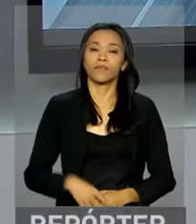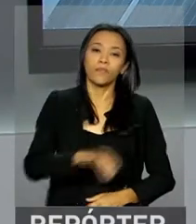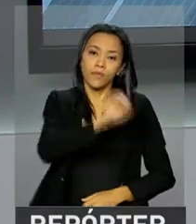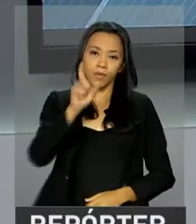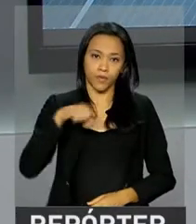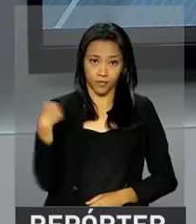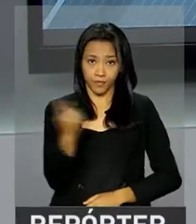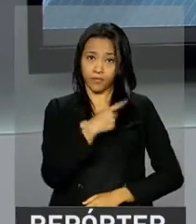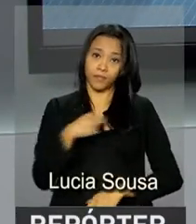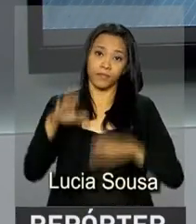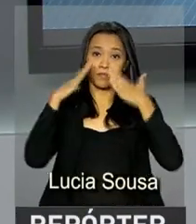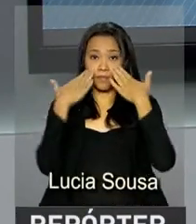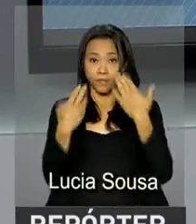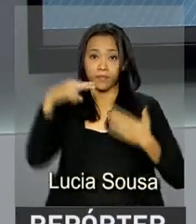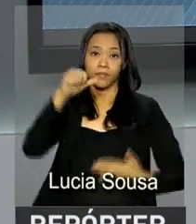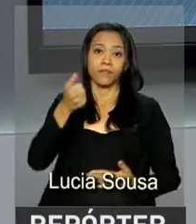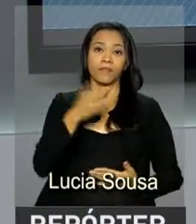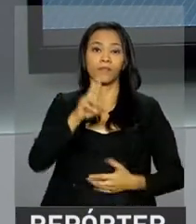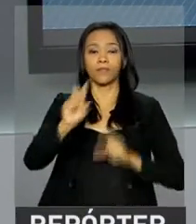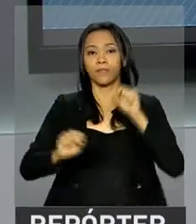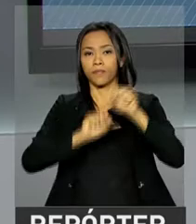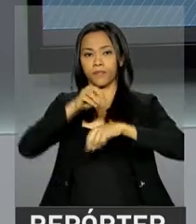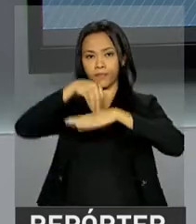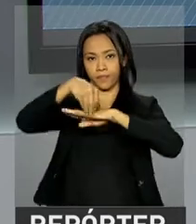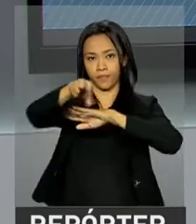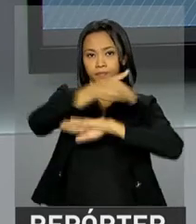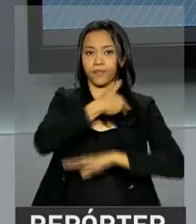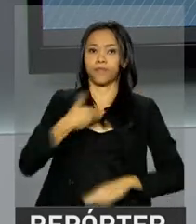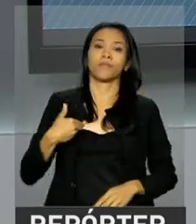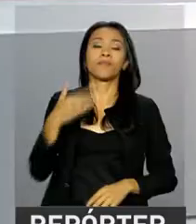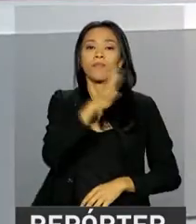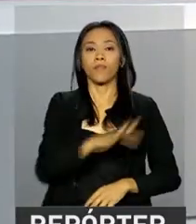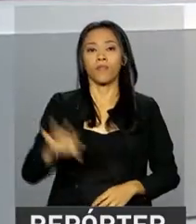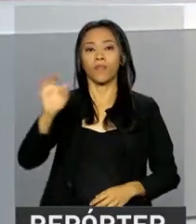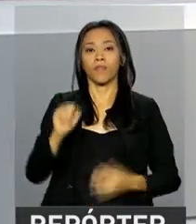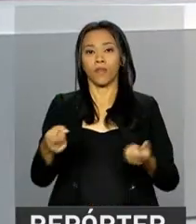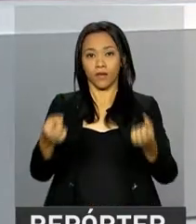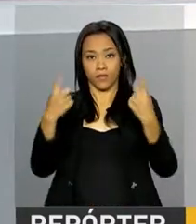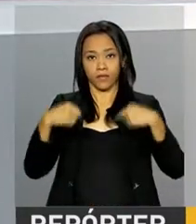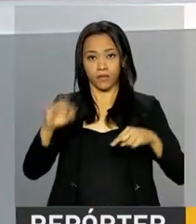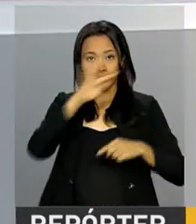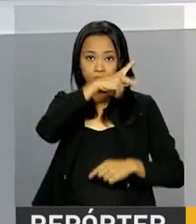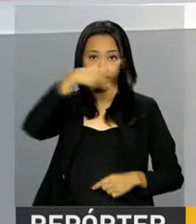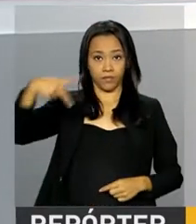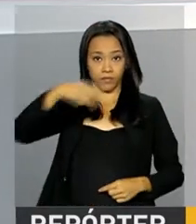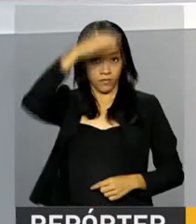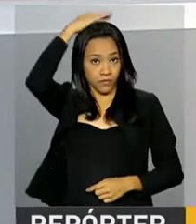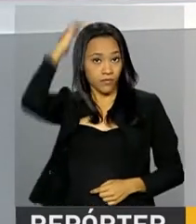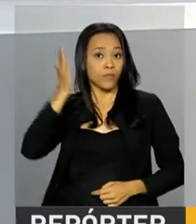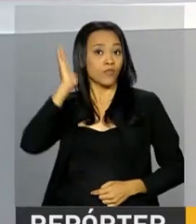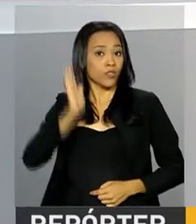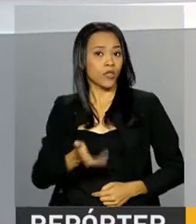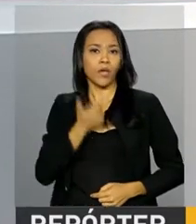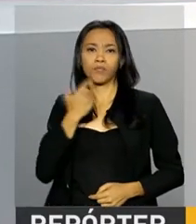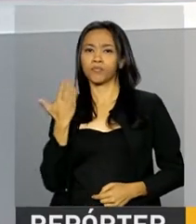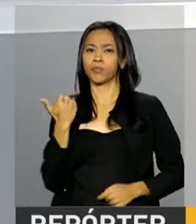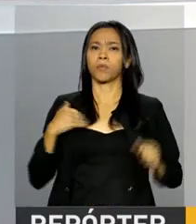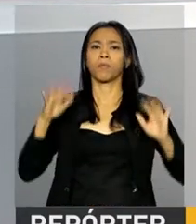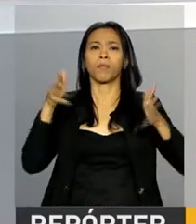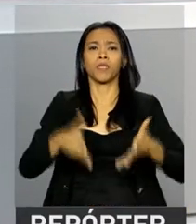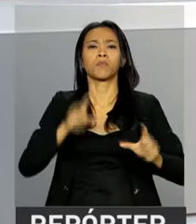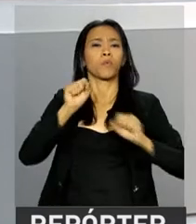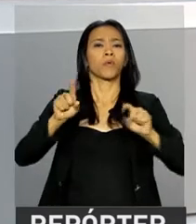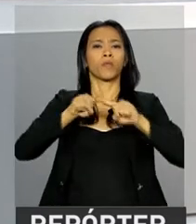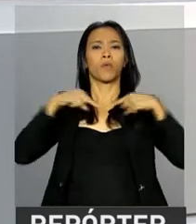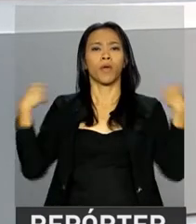Olá, está no ar o repórter NBR com as notícias do governo federal. O presidente Michel Temer participou agora há pouco da sessão de